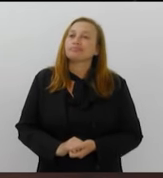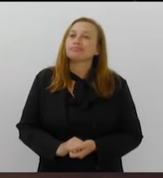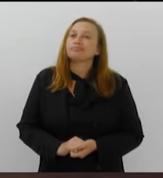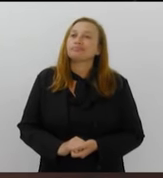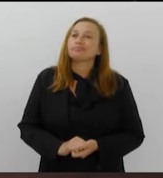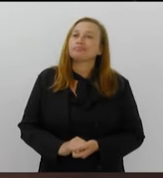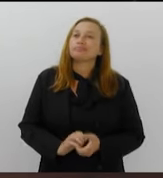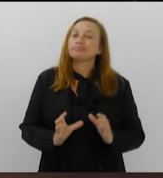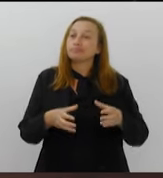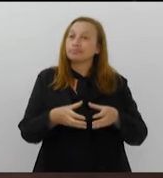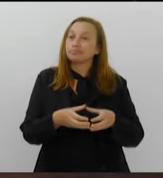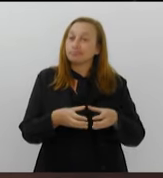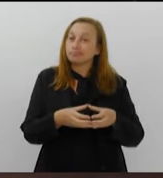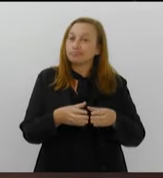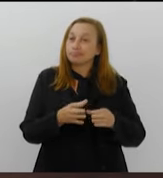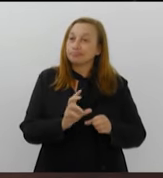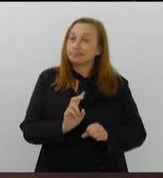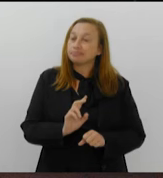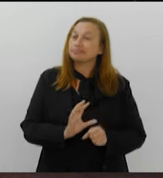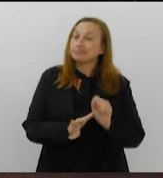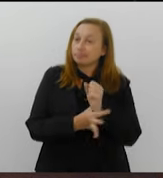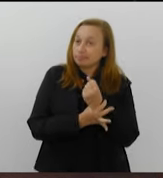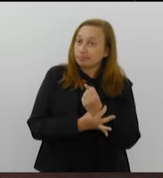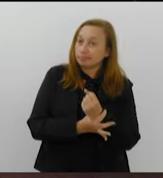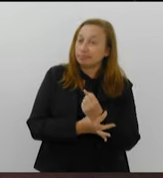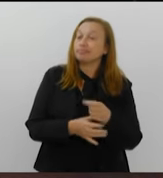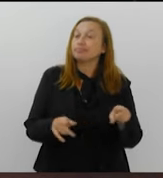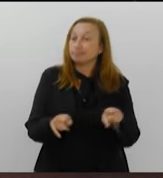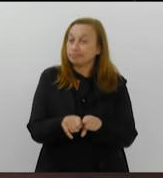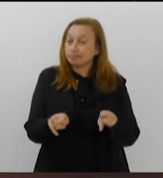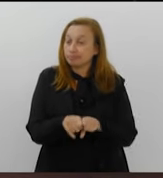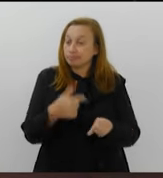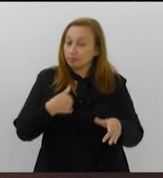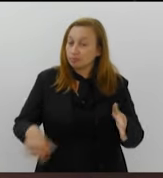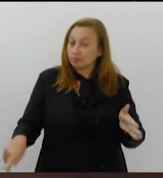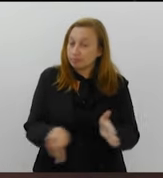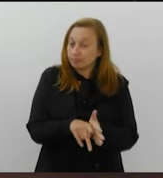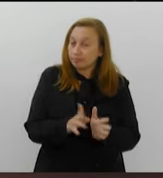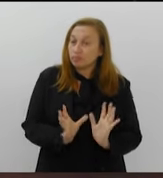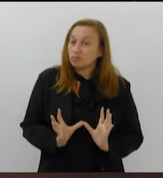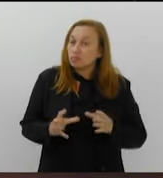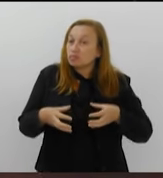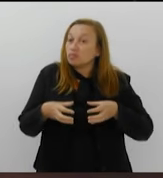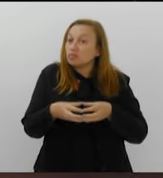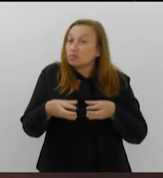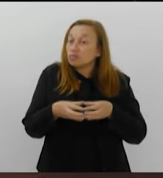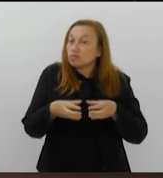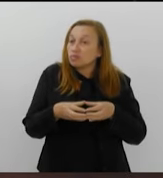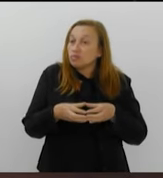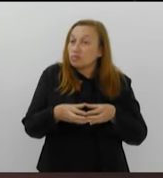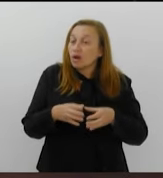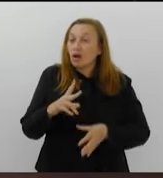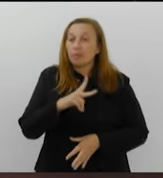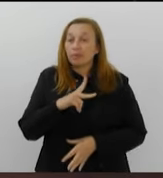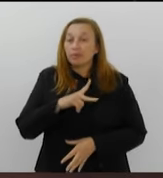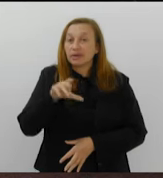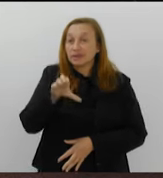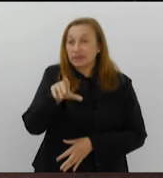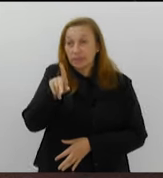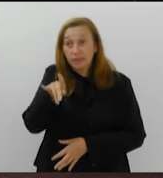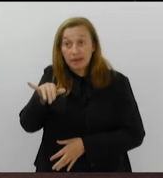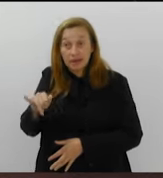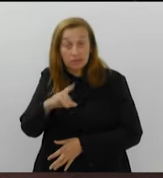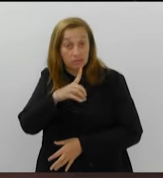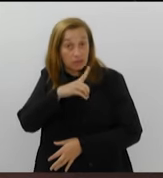A Comissão de Segurança, a qual pertenço também, em conjunto, a própria CPI do Serviço